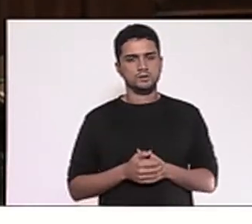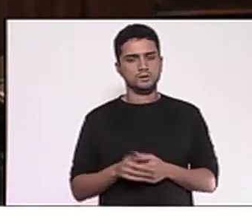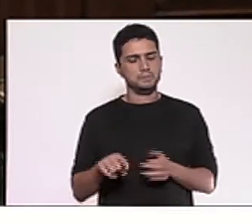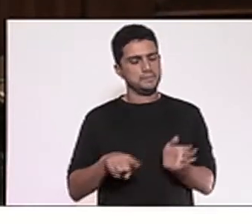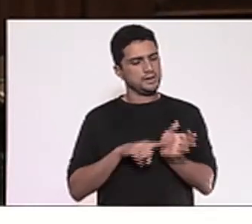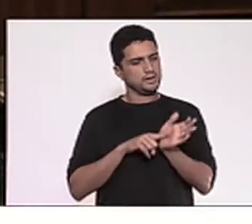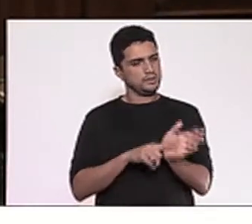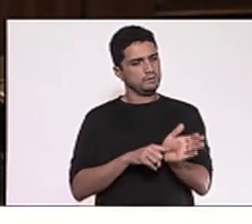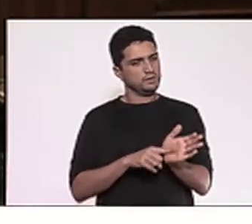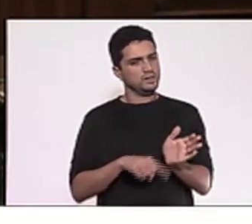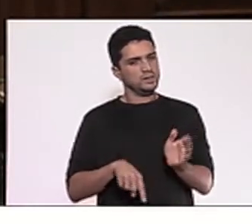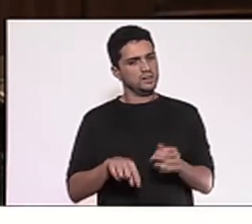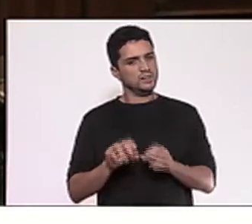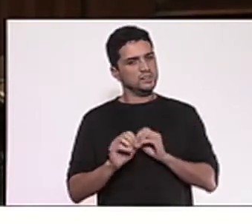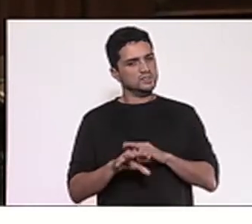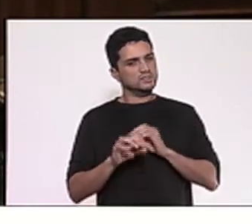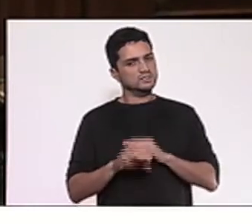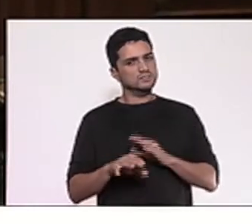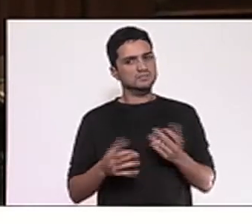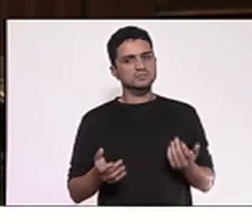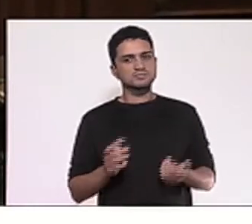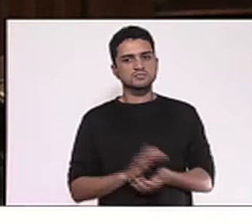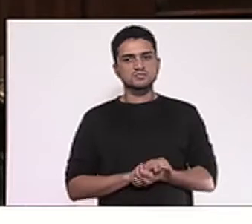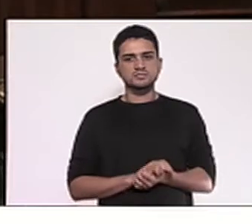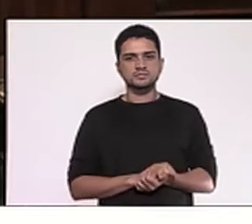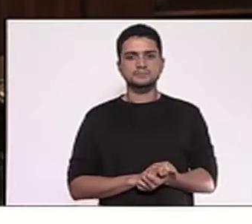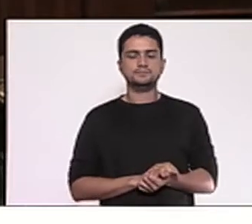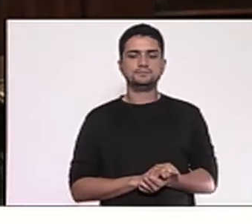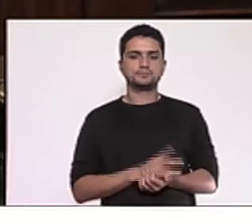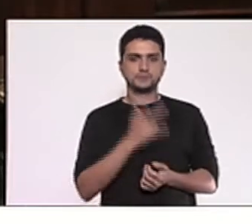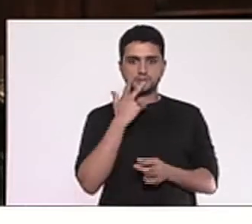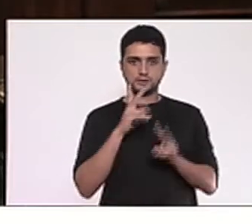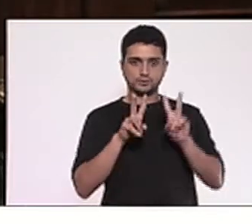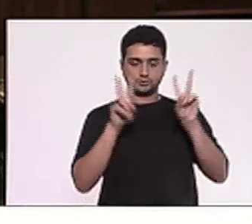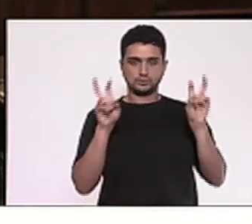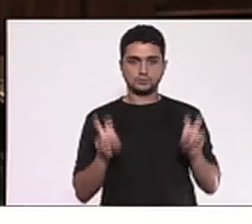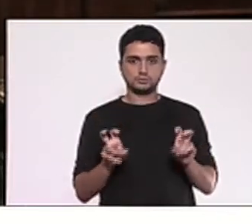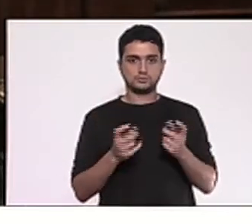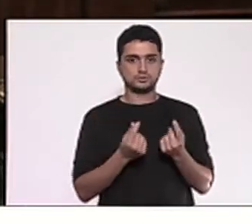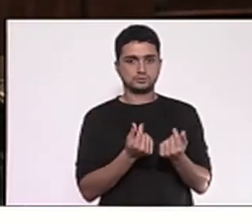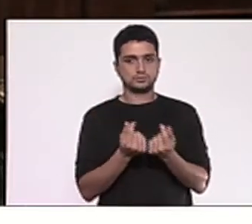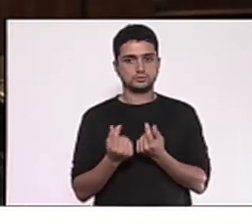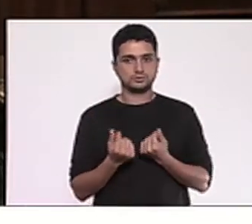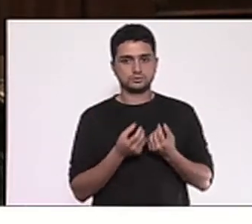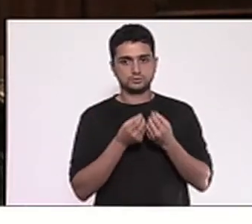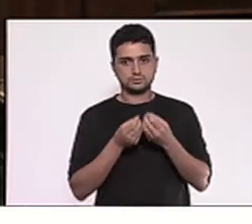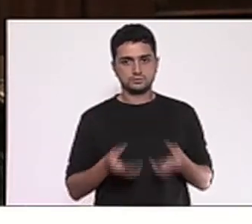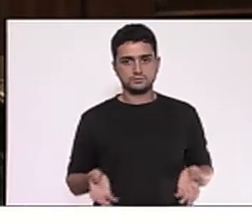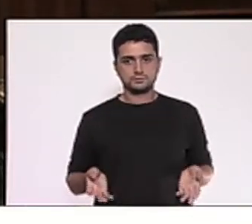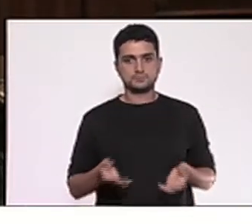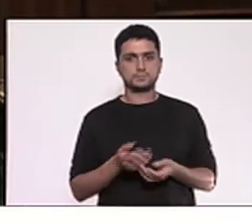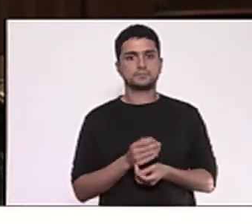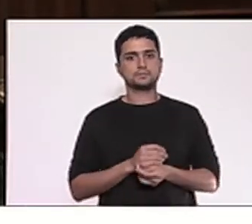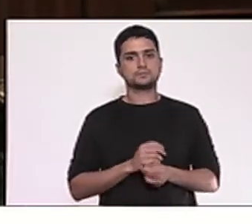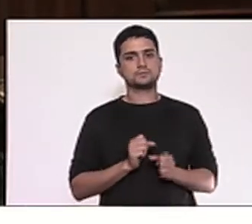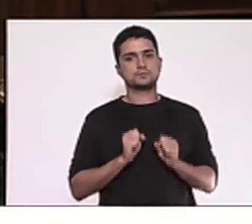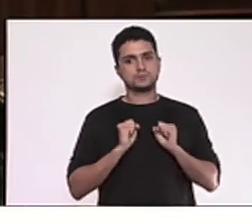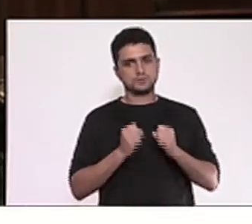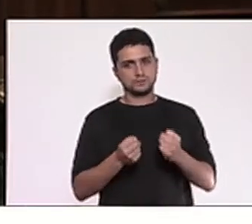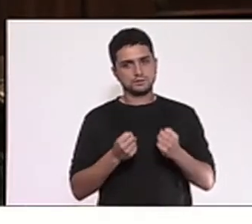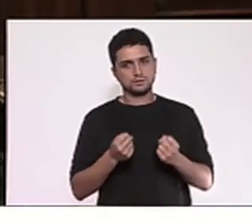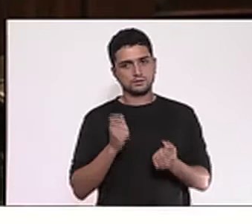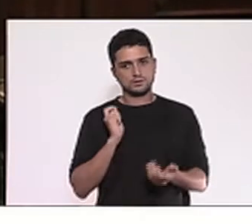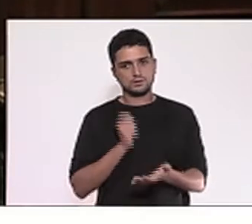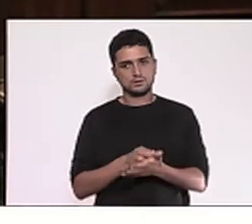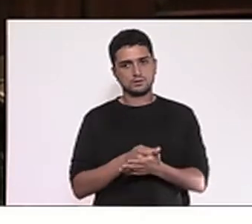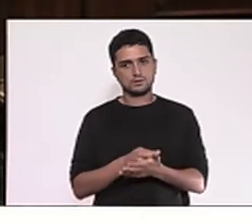novo, isso levando em conta as despesas apenas empenhadas ou no máximo liquidadas, porque se levar em conta